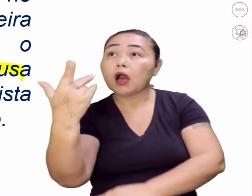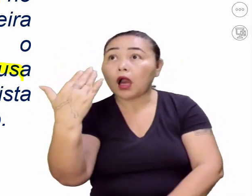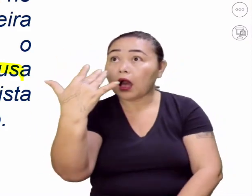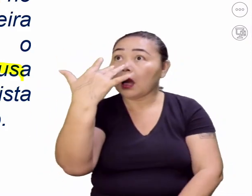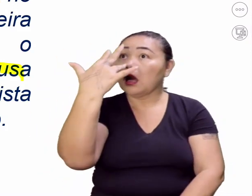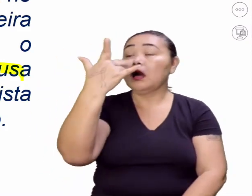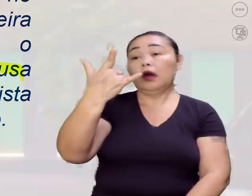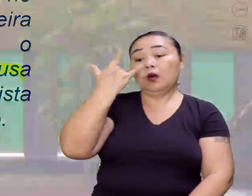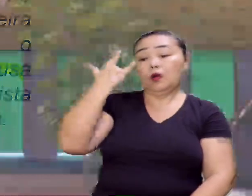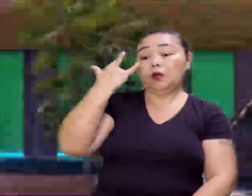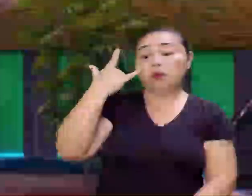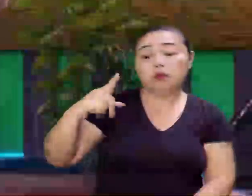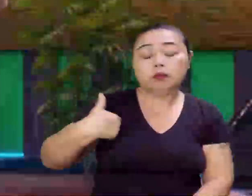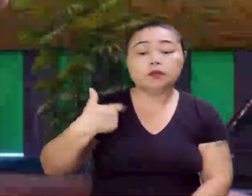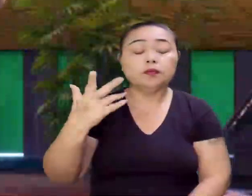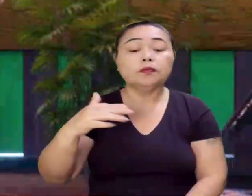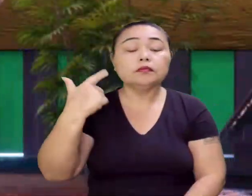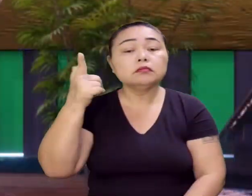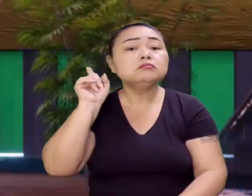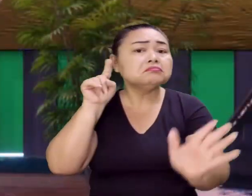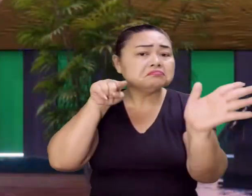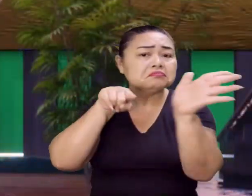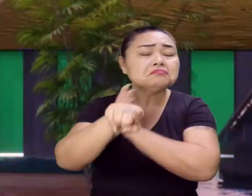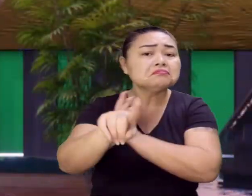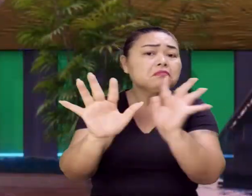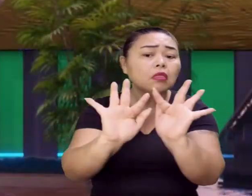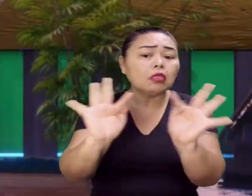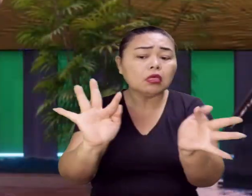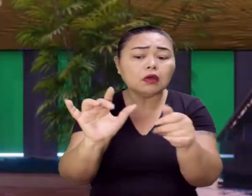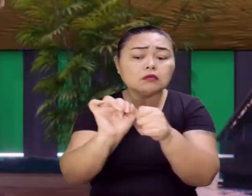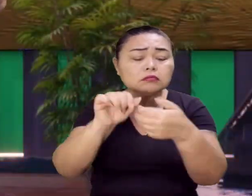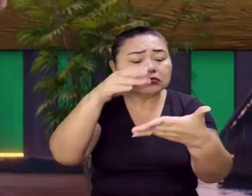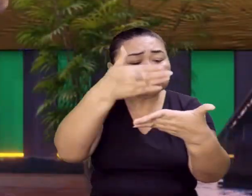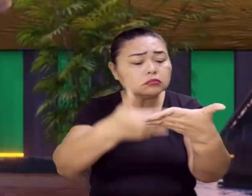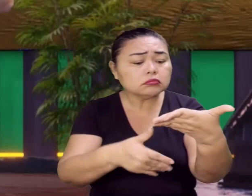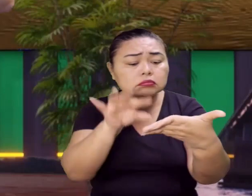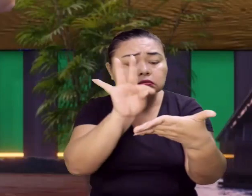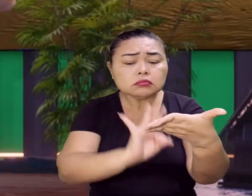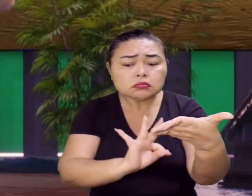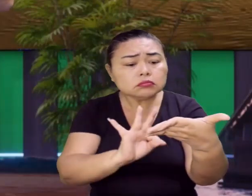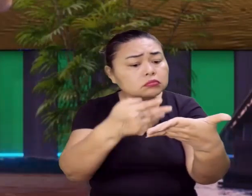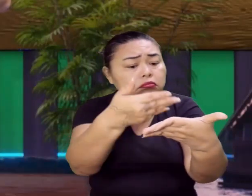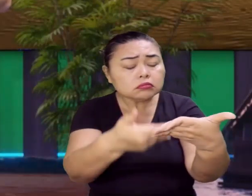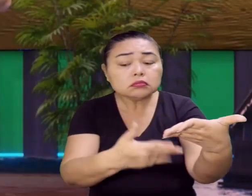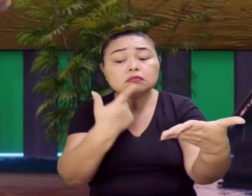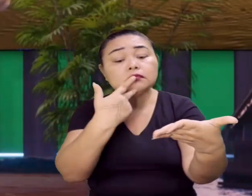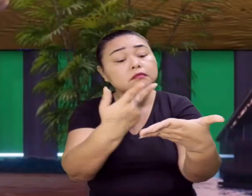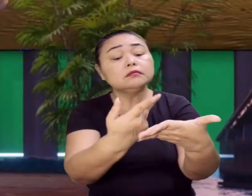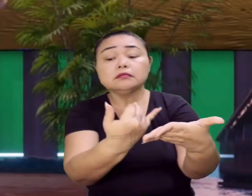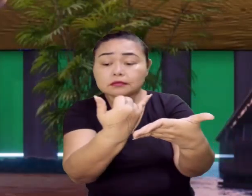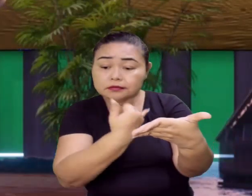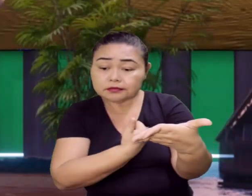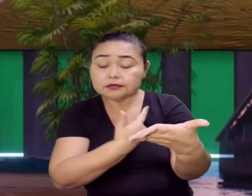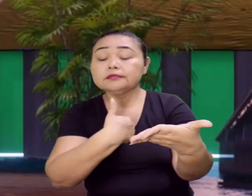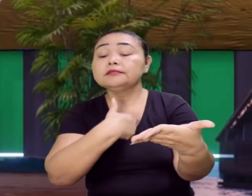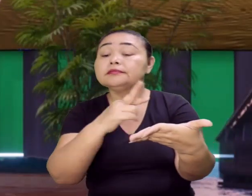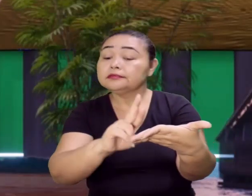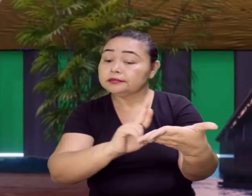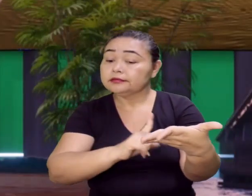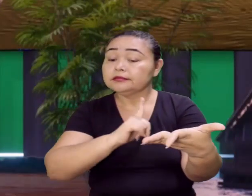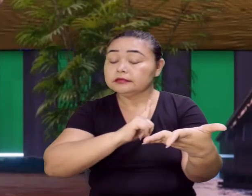lucro. Então, é uma questão bem simples. Se você lê o texto, do próprio texto dá para responder. Então, foi